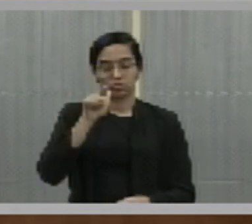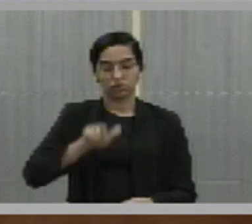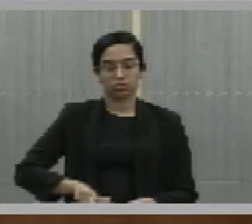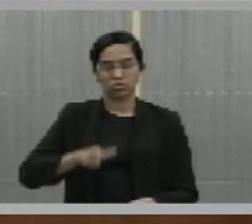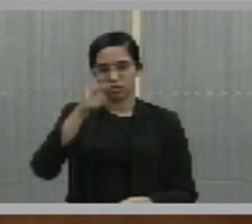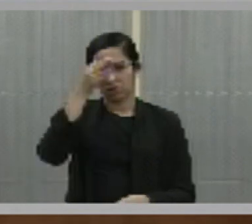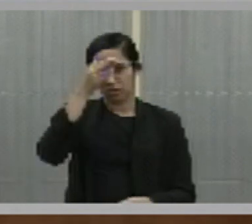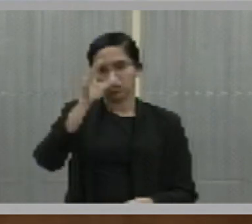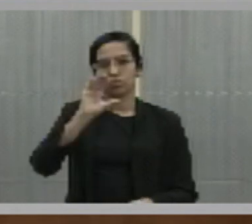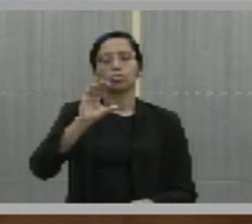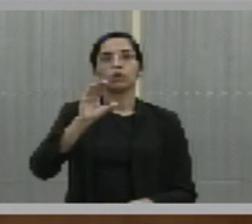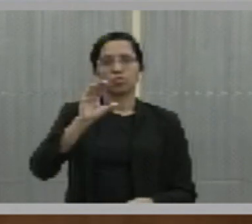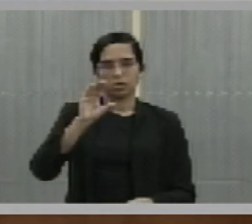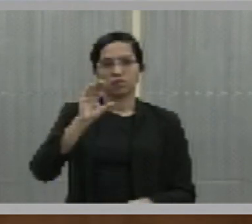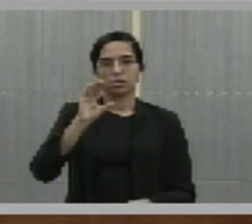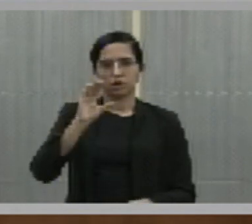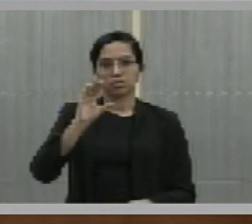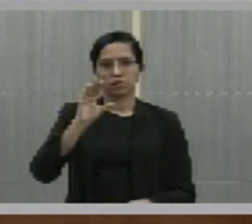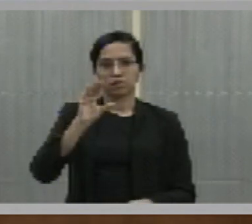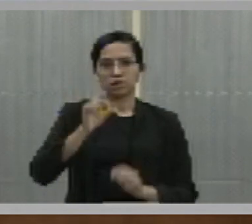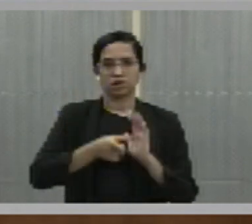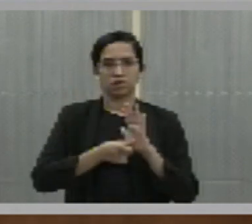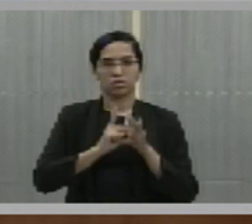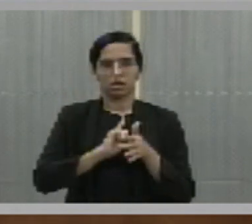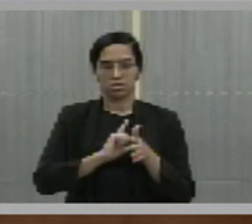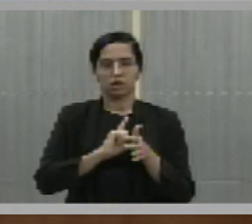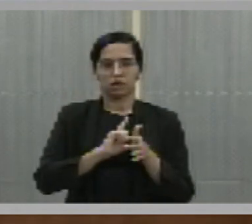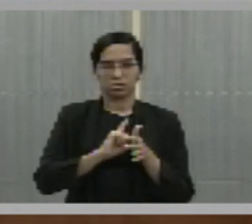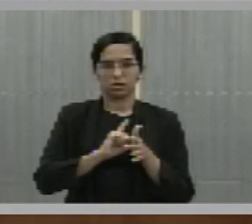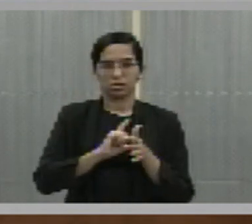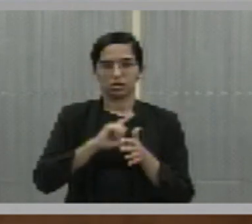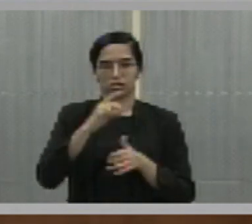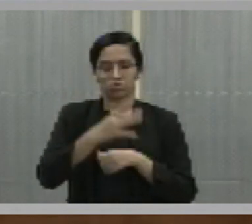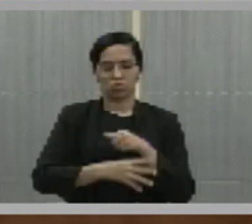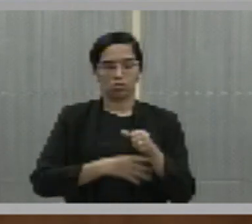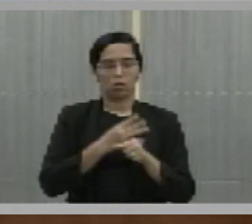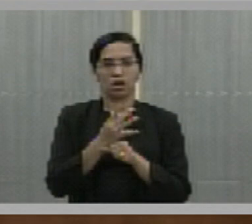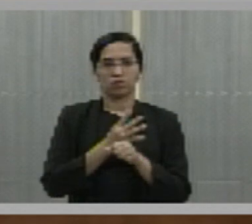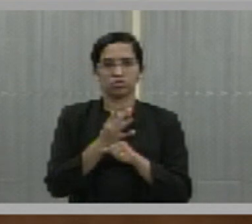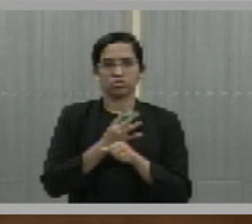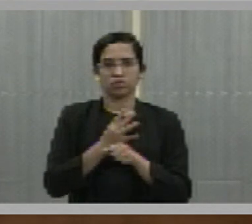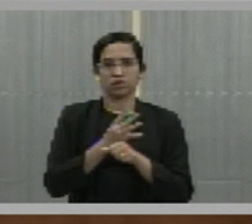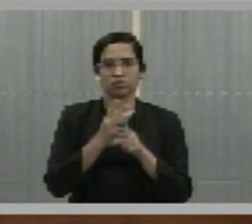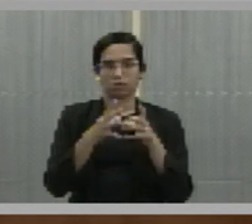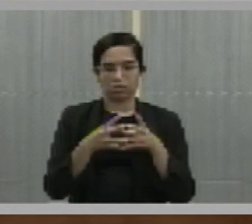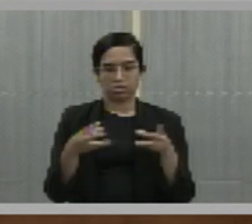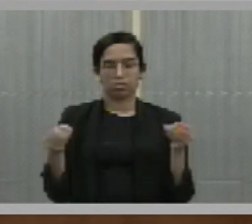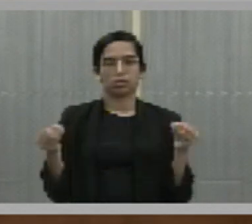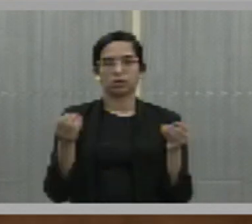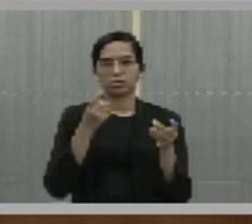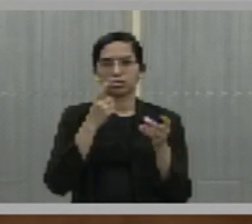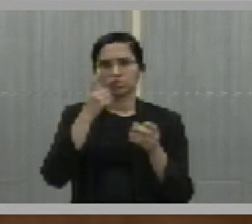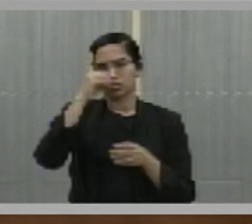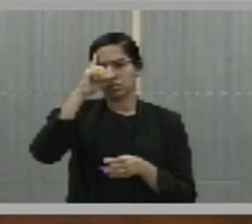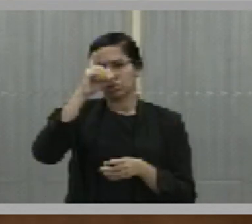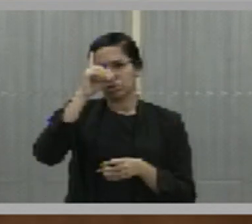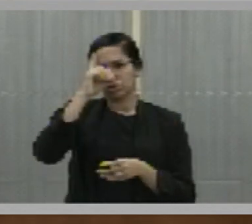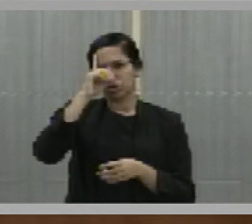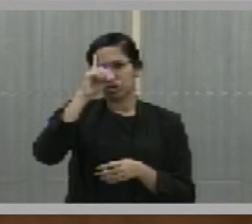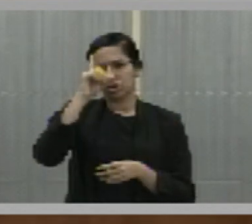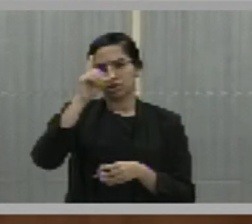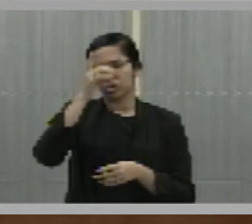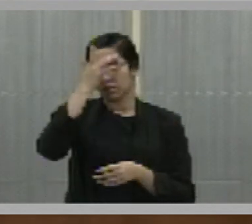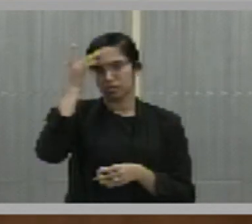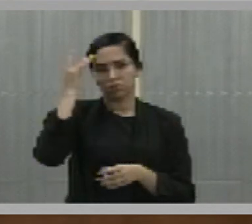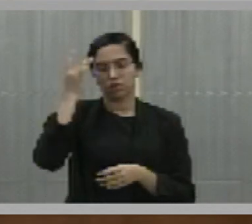cultura que foi tentado durante 4 anos... ser eliminado do dia a dia do brasileiro. E aqui nós temos uma